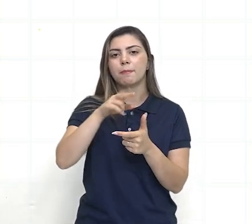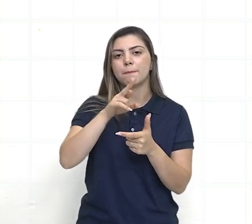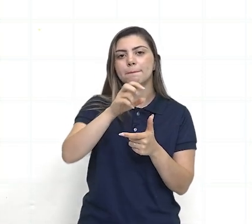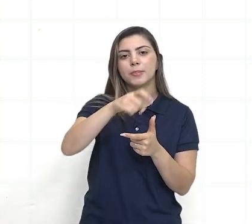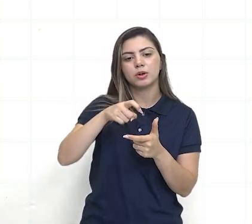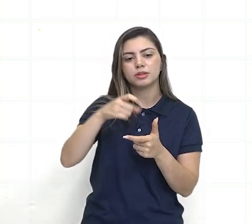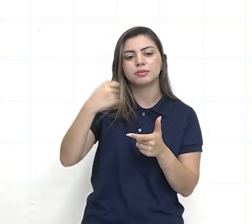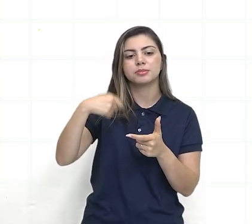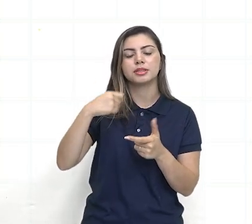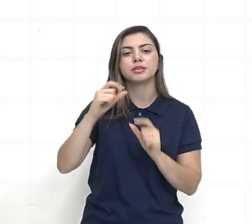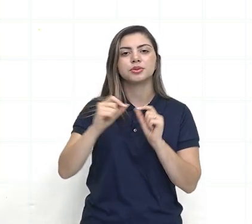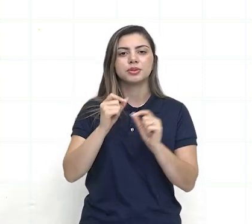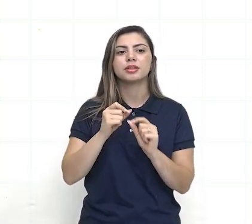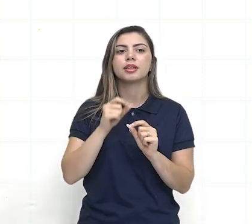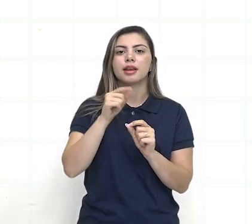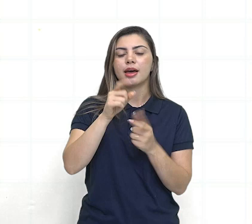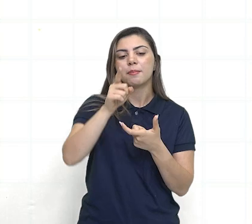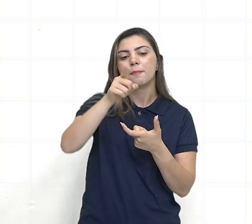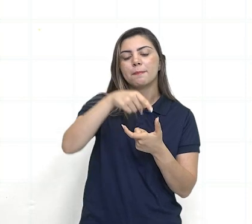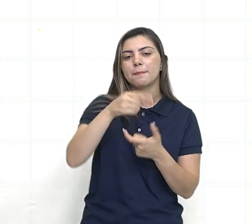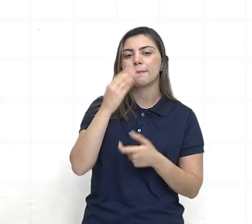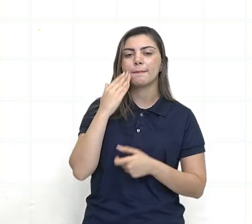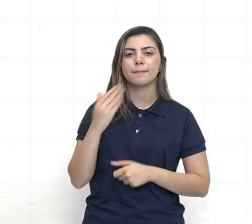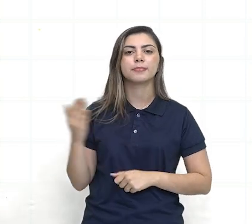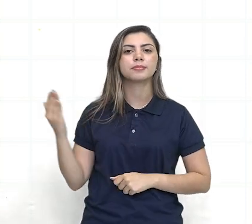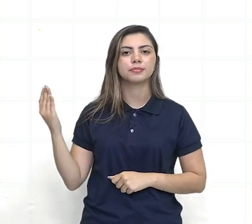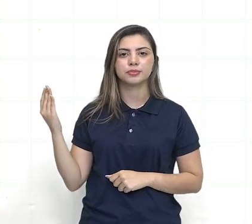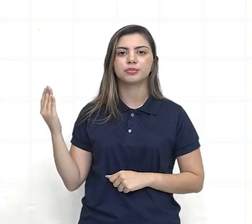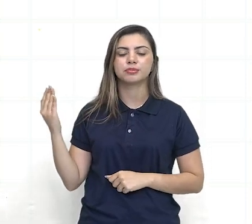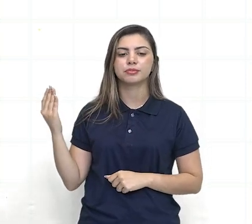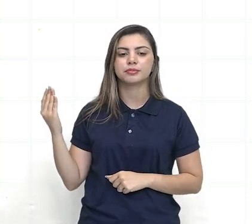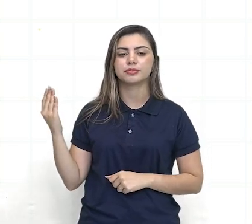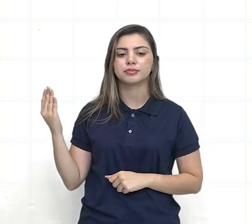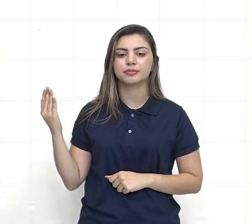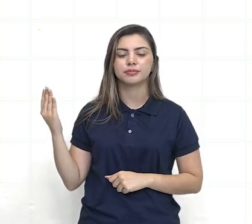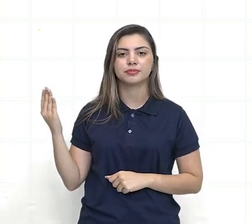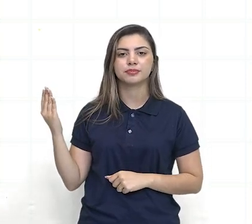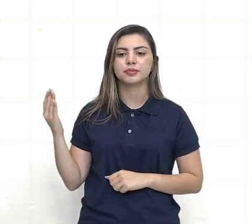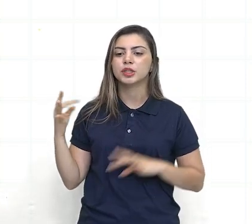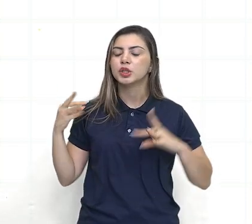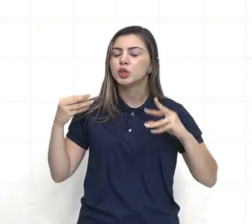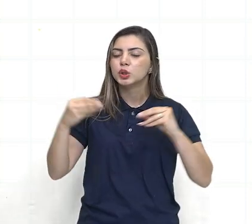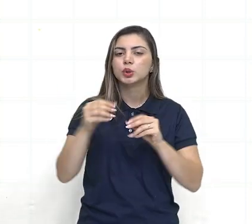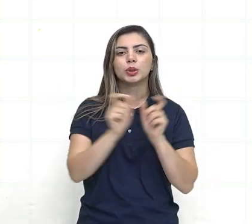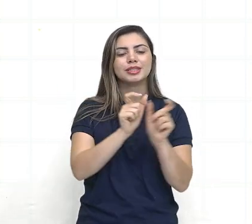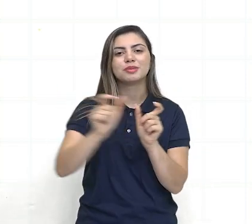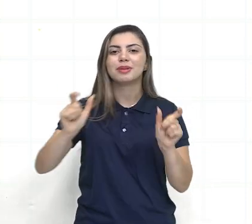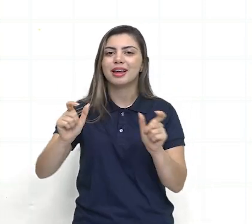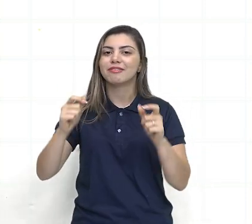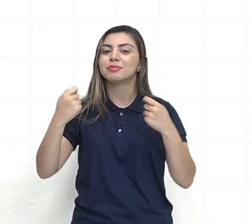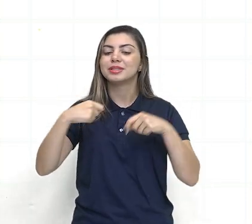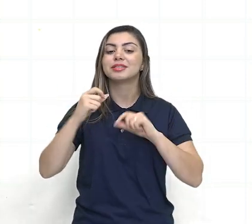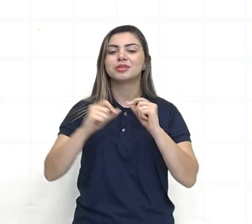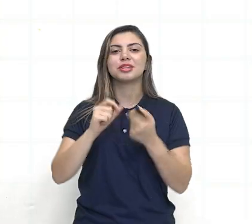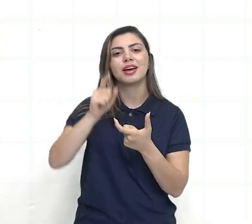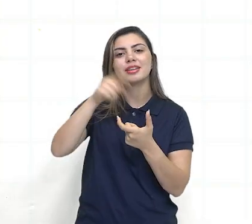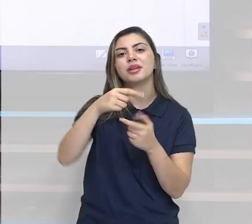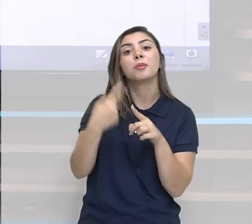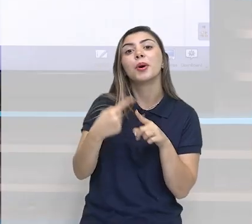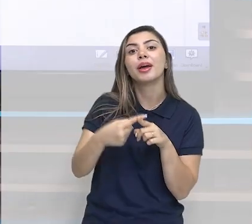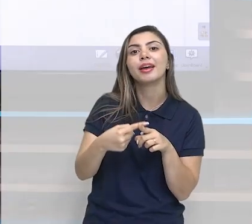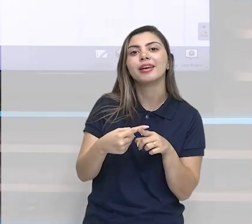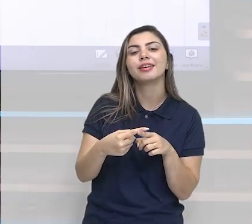já analisamos para você. A palavra abóbora e crítico. Todas são acentuadas. Por